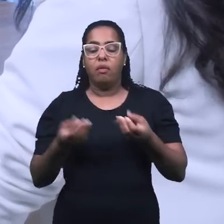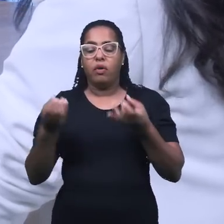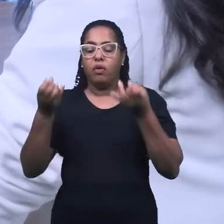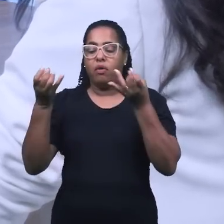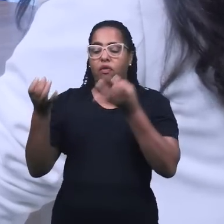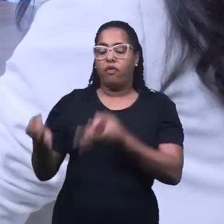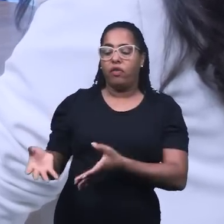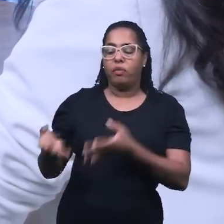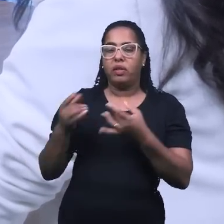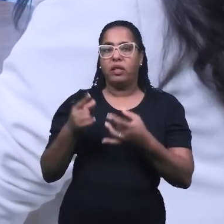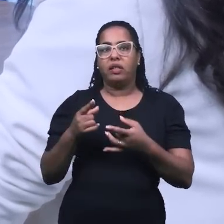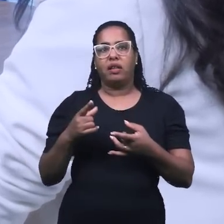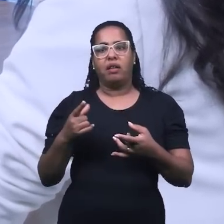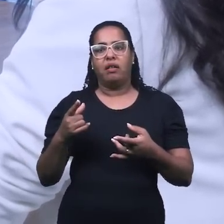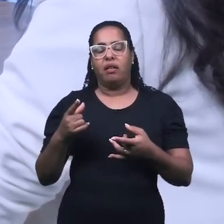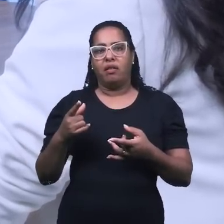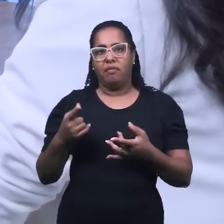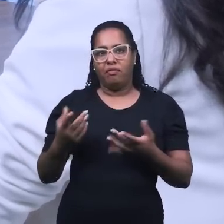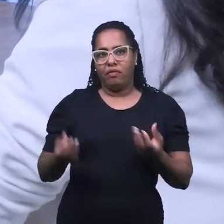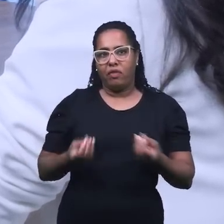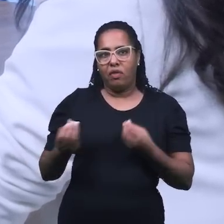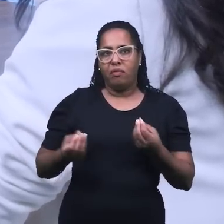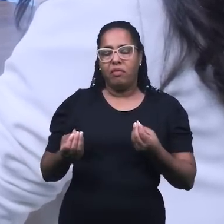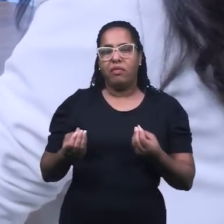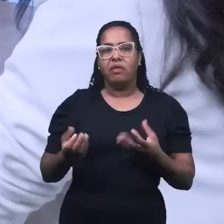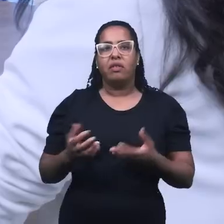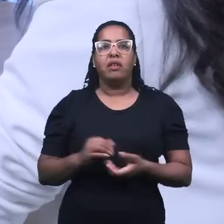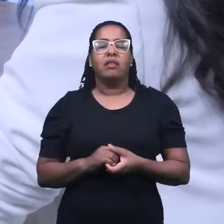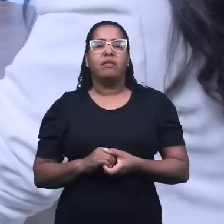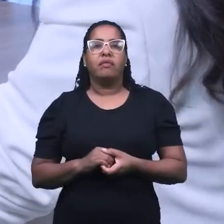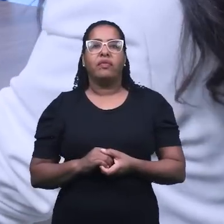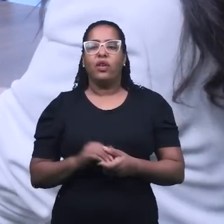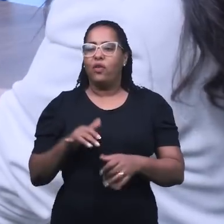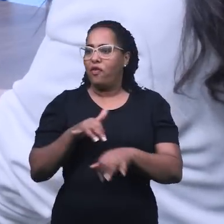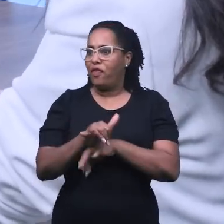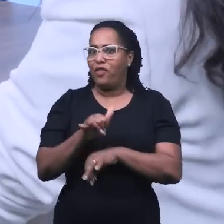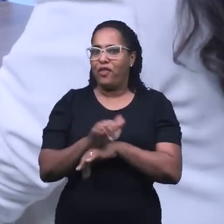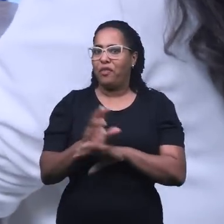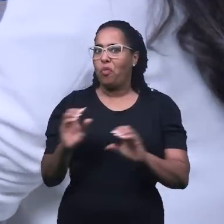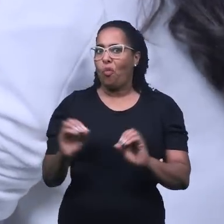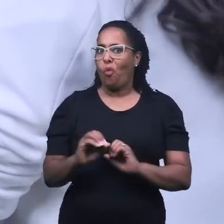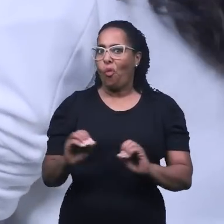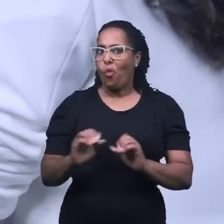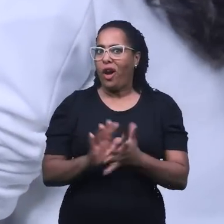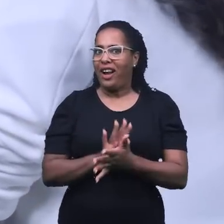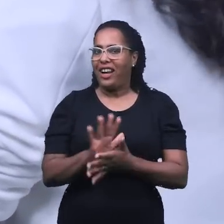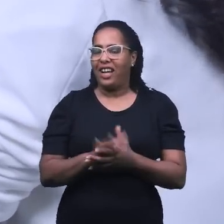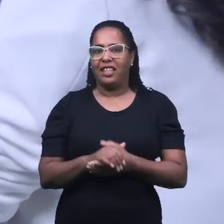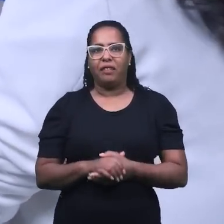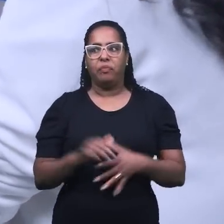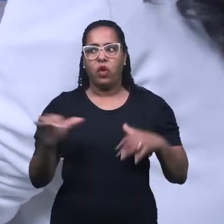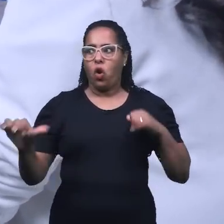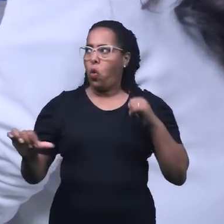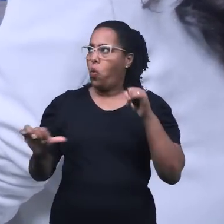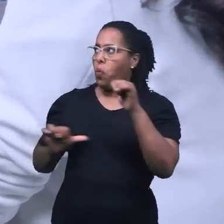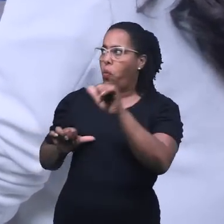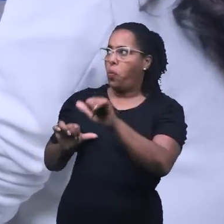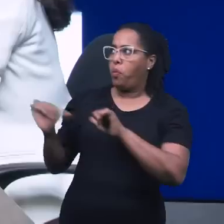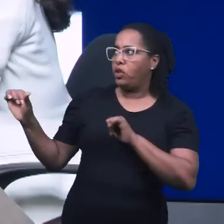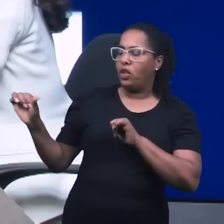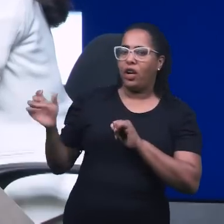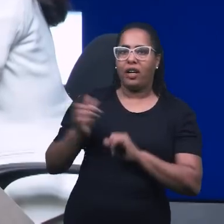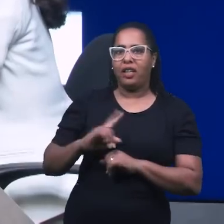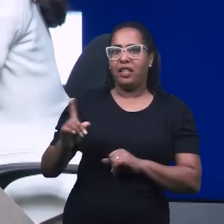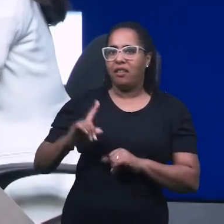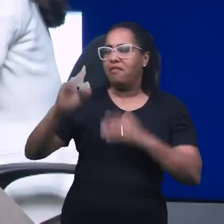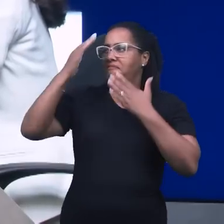né, abandonar isso como uma reunião de senhoras? Eu não deixo, não falto por nada. Letícia, a gente não faz por troca, né? Não.